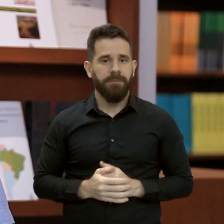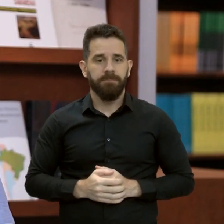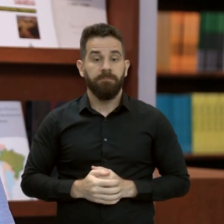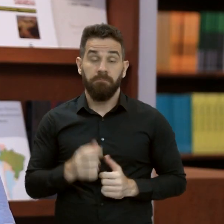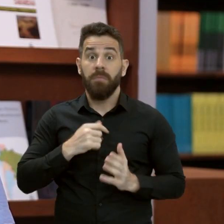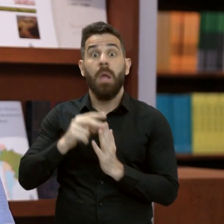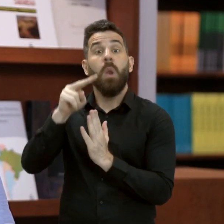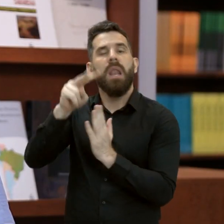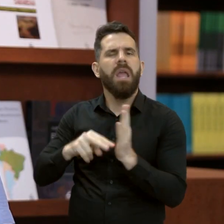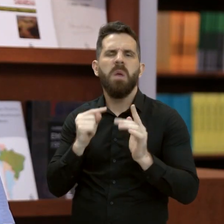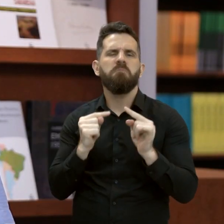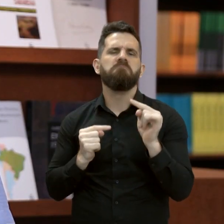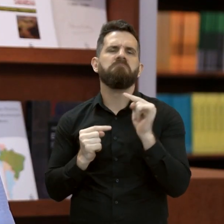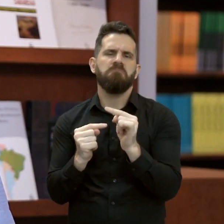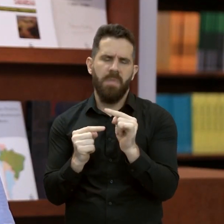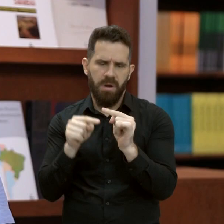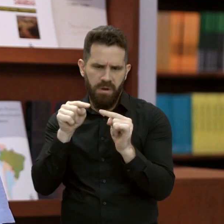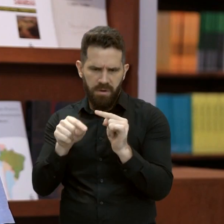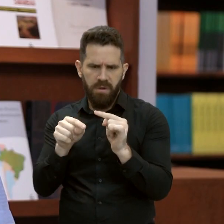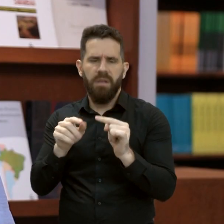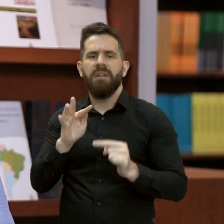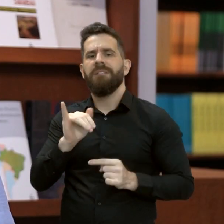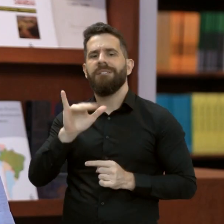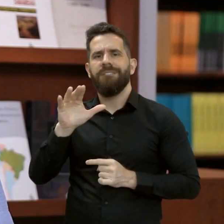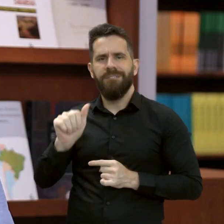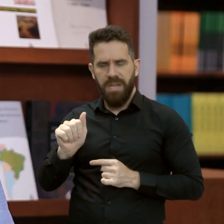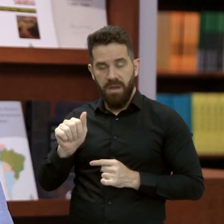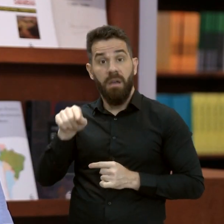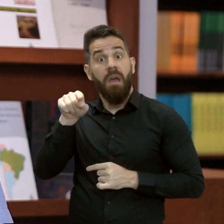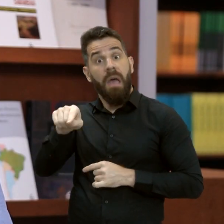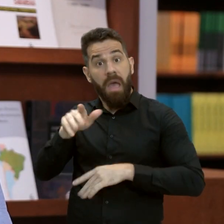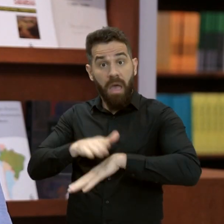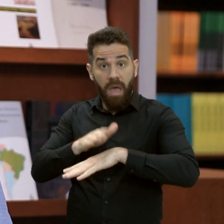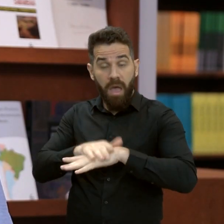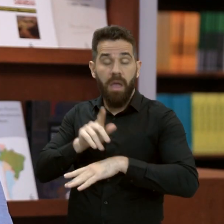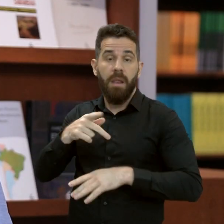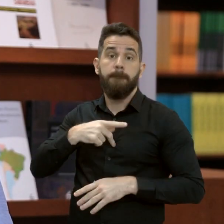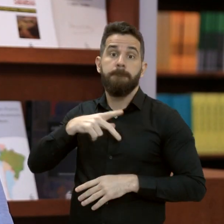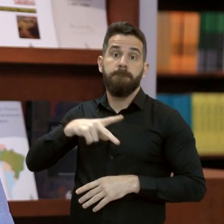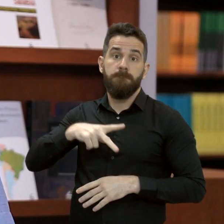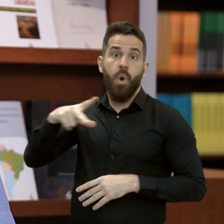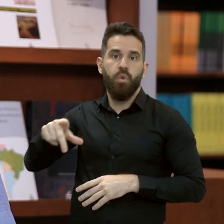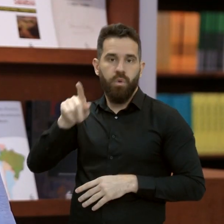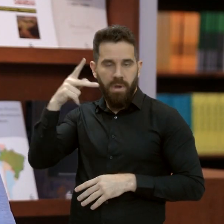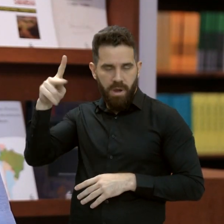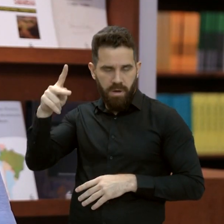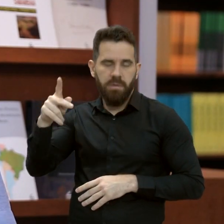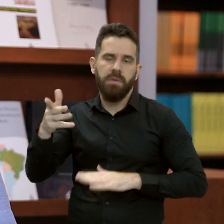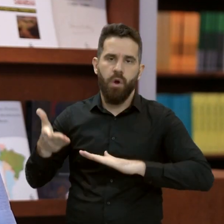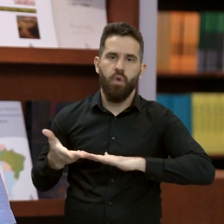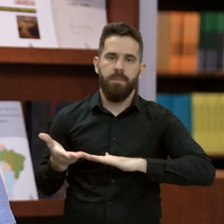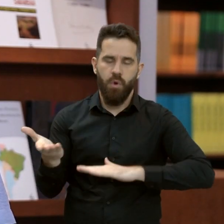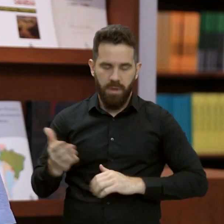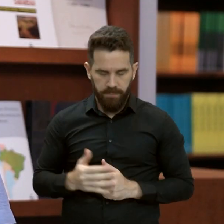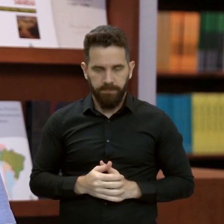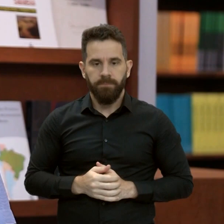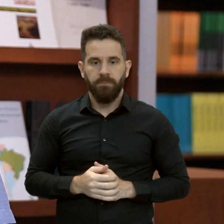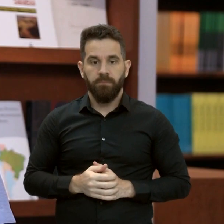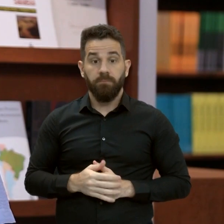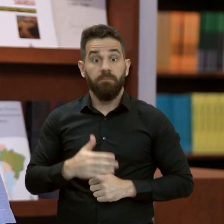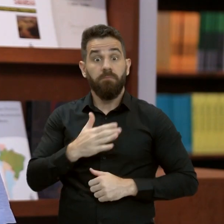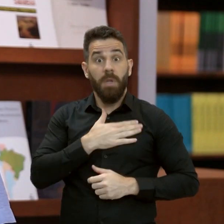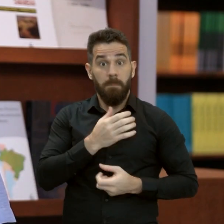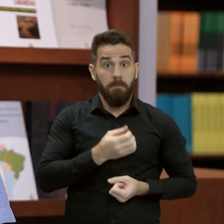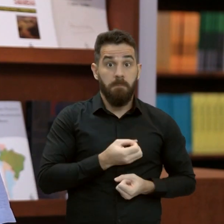Vou ler um pequeno poema da Fiamma Haas Paz Brandão, que é uma poeta portuguesa contemporânea. Os meus poemas reunidos no